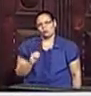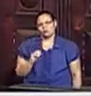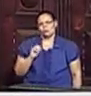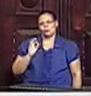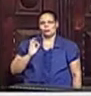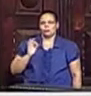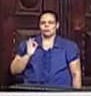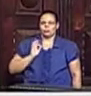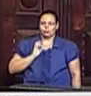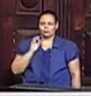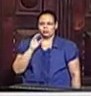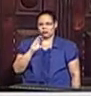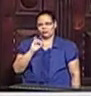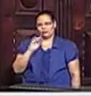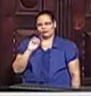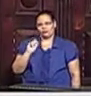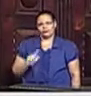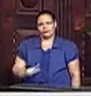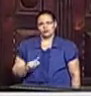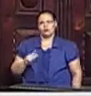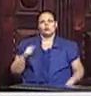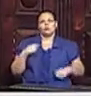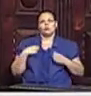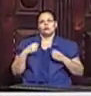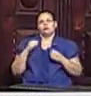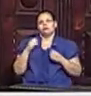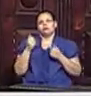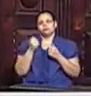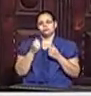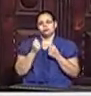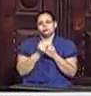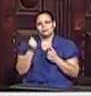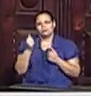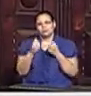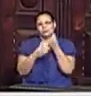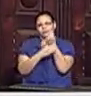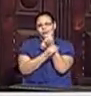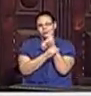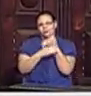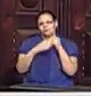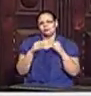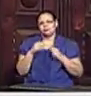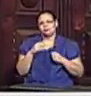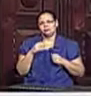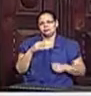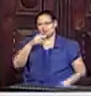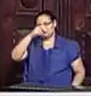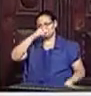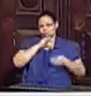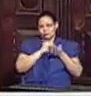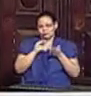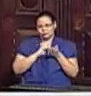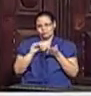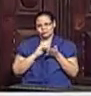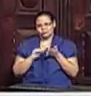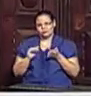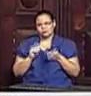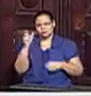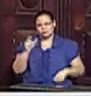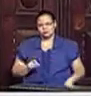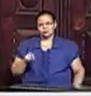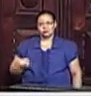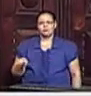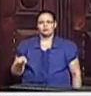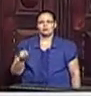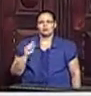o subsecretário de Segurança, ouvimos representantes da Polícia Militar do Estado do Rio de Janeiro e ouvimos também o representante da